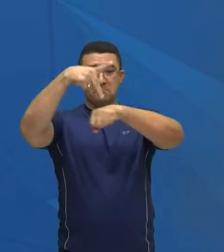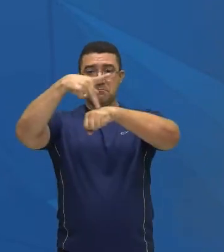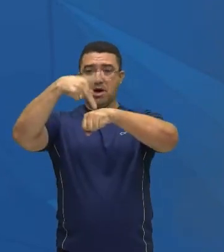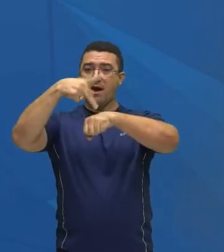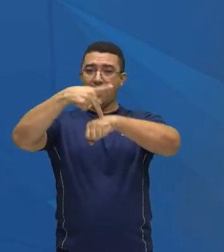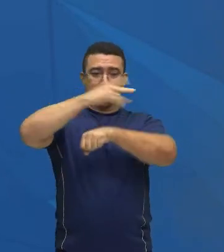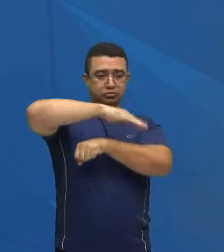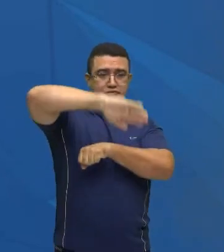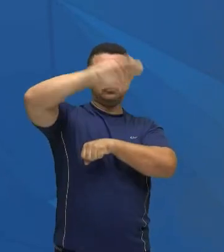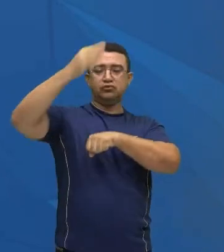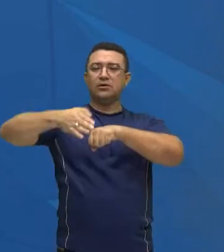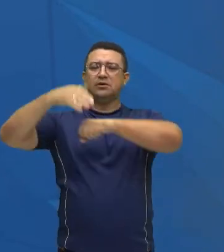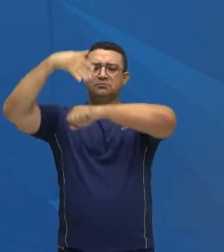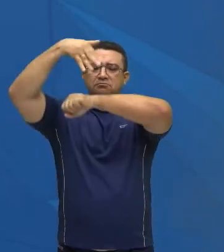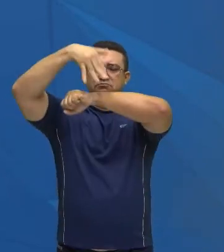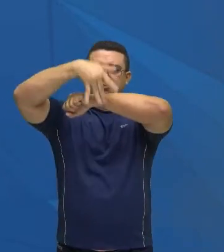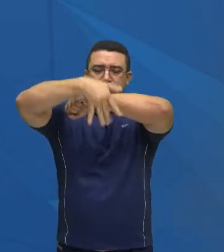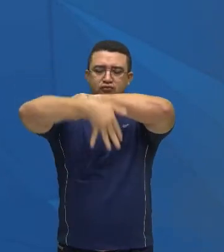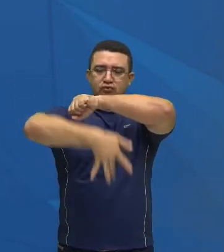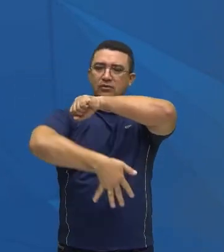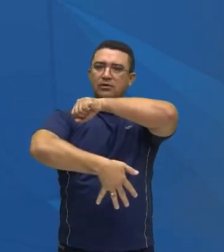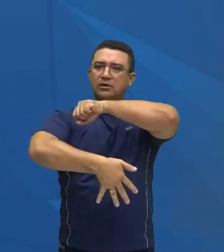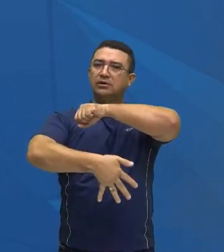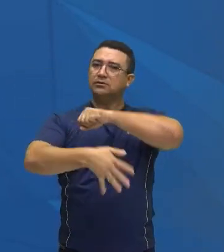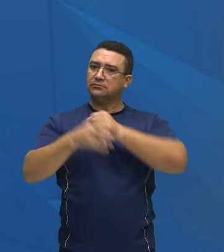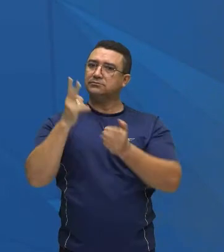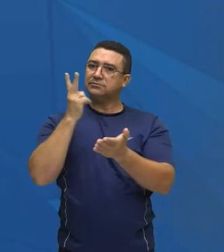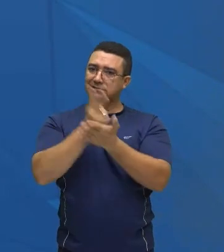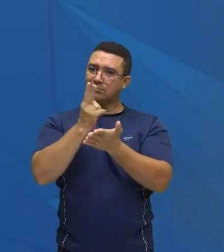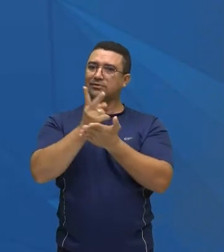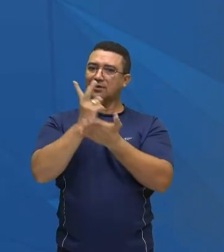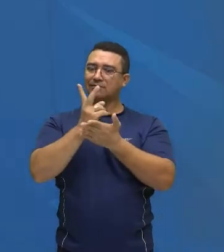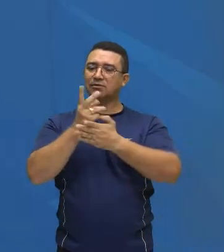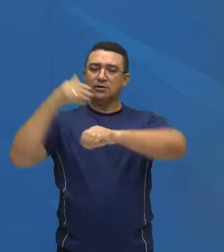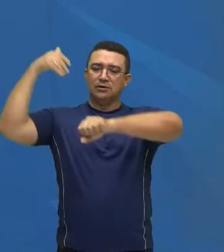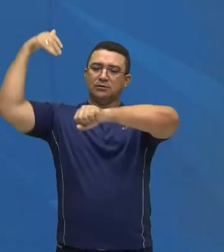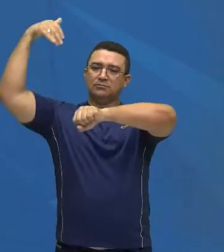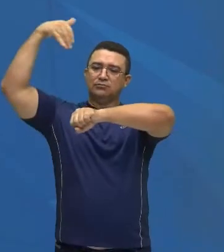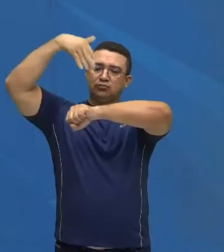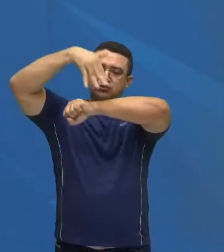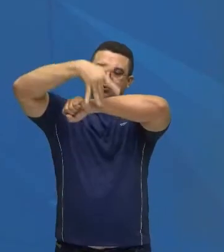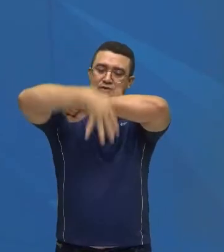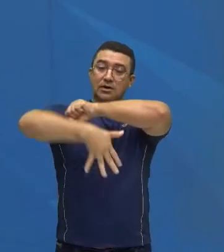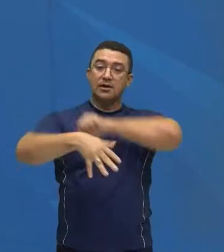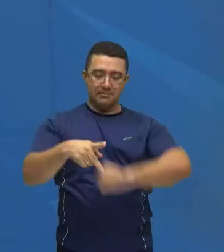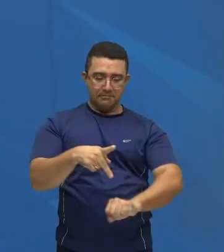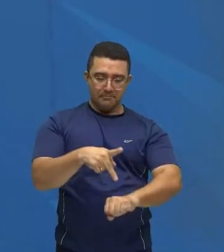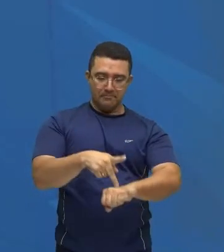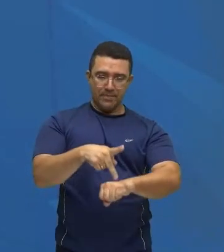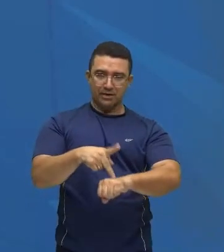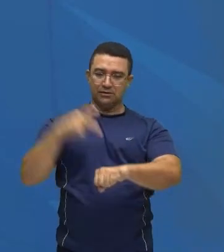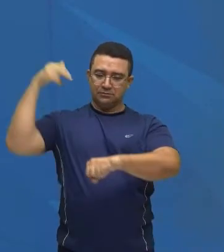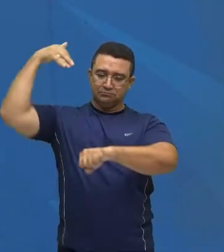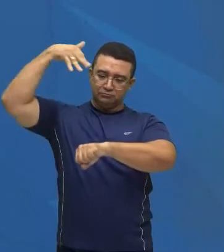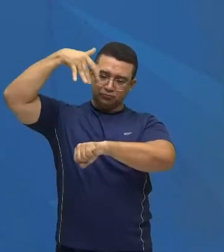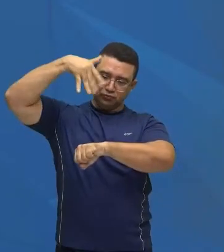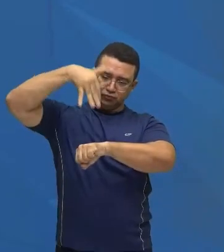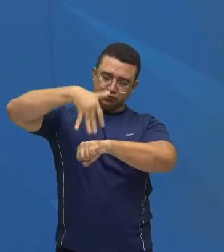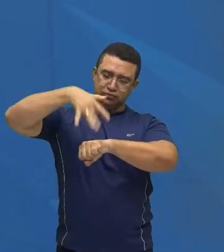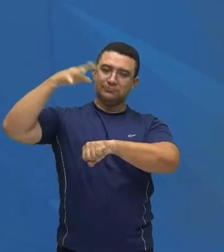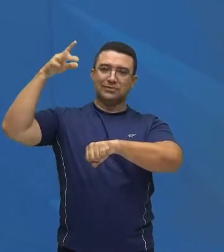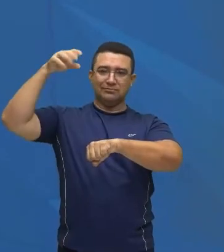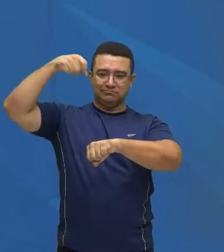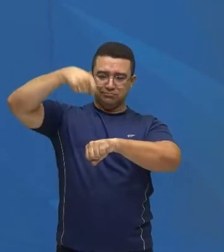tudo mais, a gente percebe, né, nas cachoeiras que ela deixa marca. A gente sabe que a água, né, é líquida ali, né,